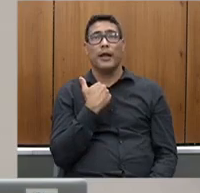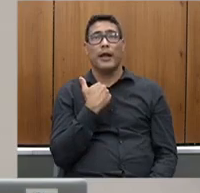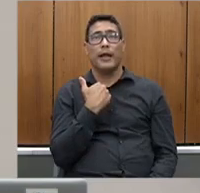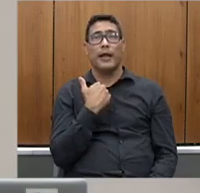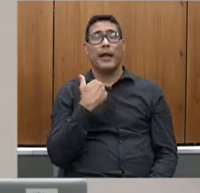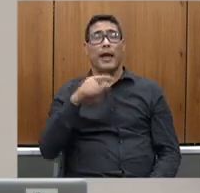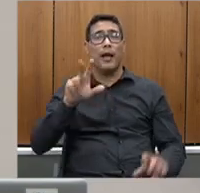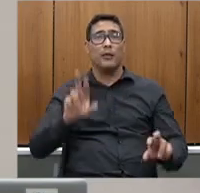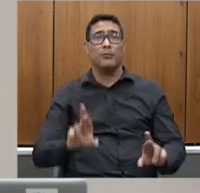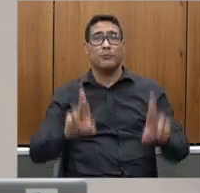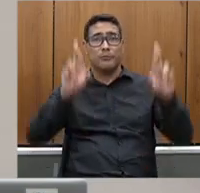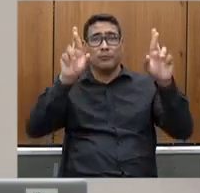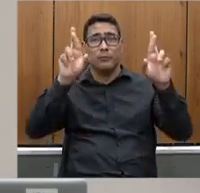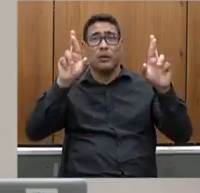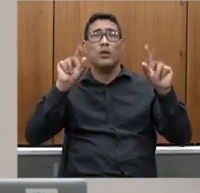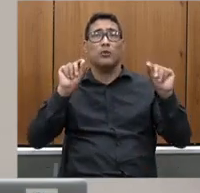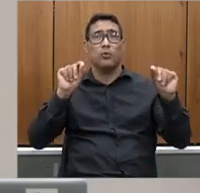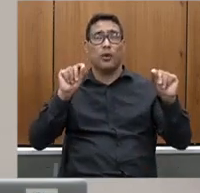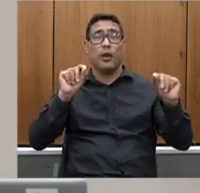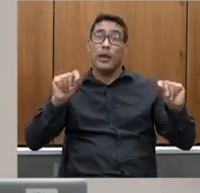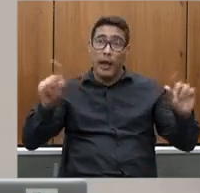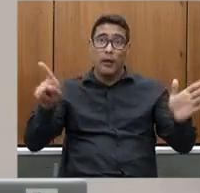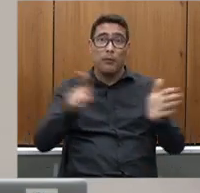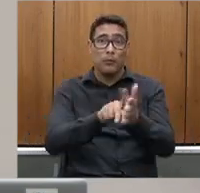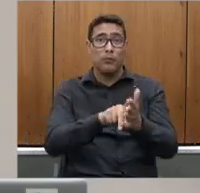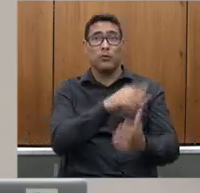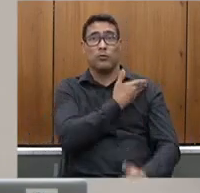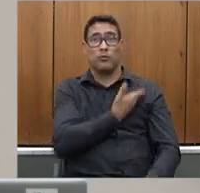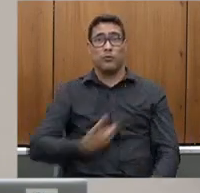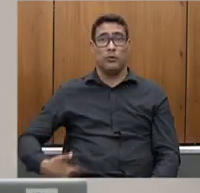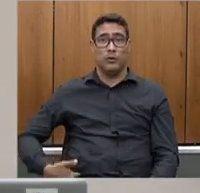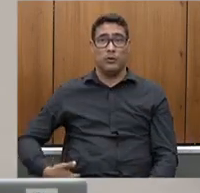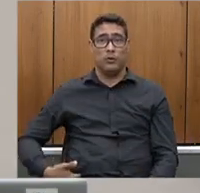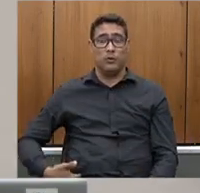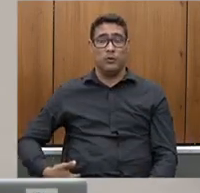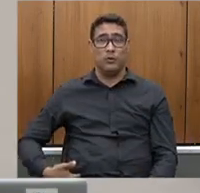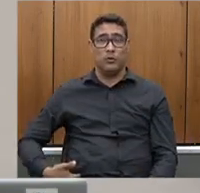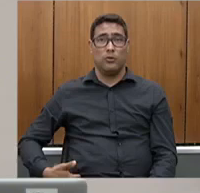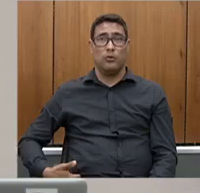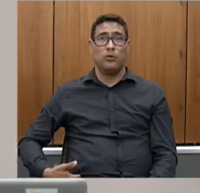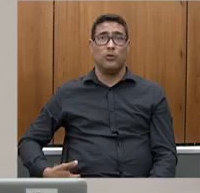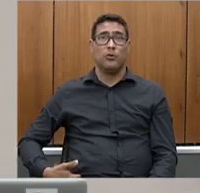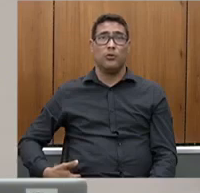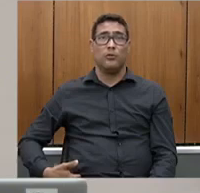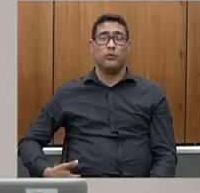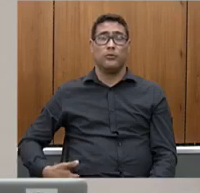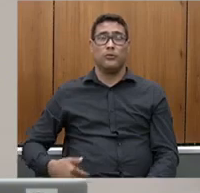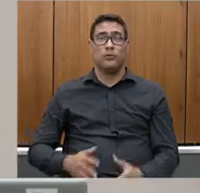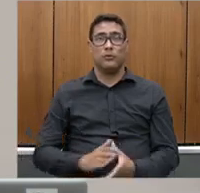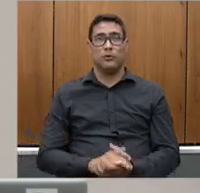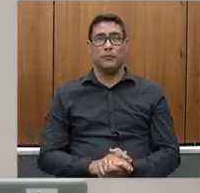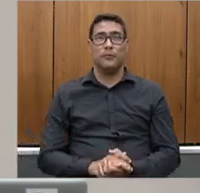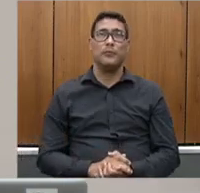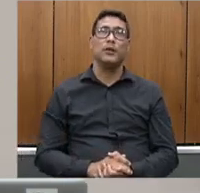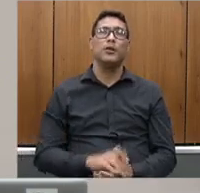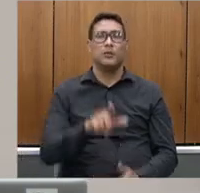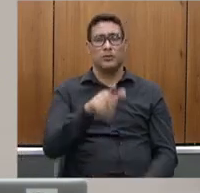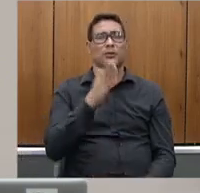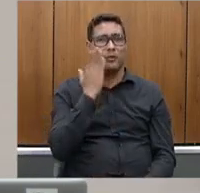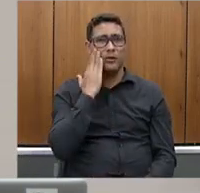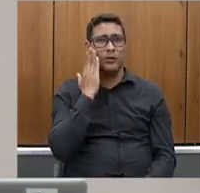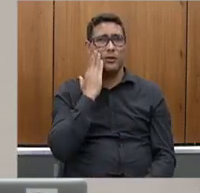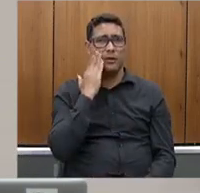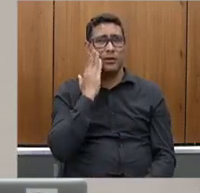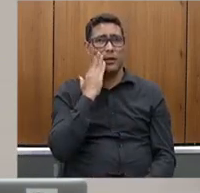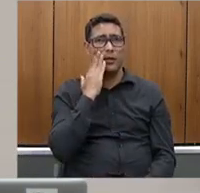a responsabilidade que é do Governador que a recomposição do efetivo o senhor sabe bem